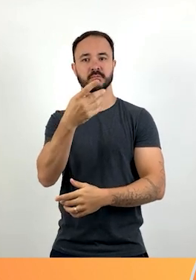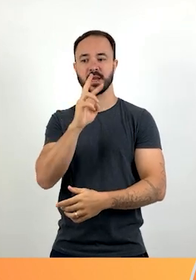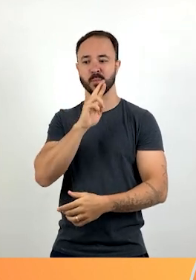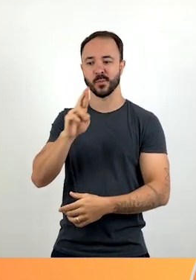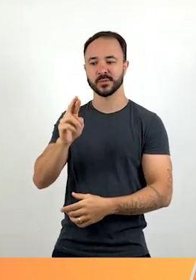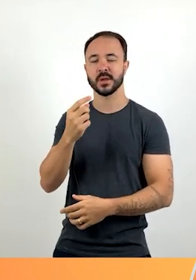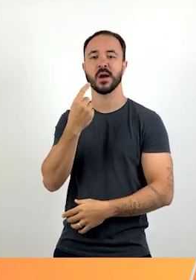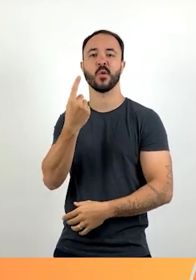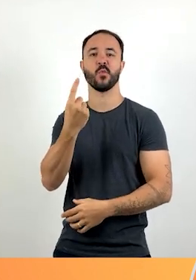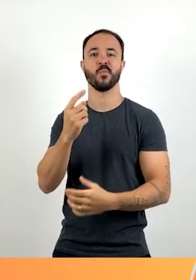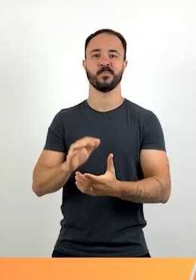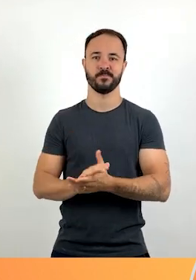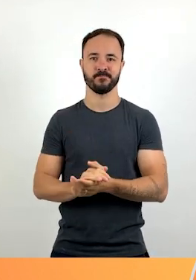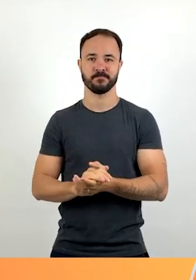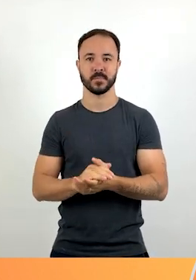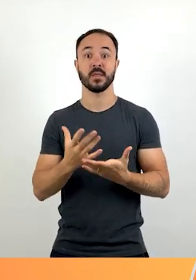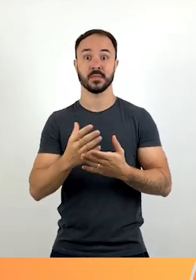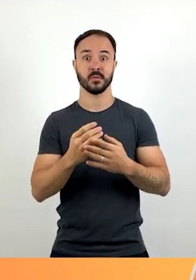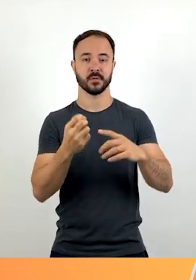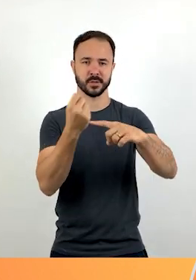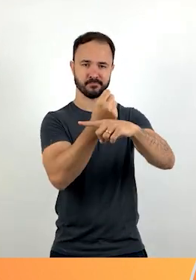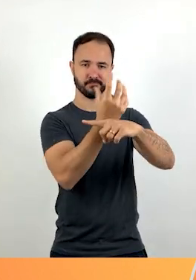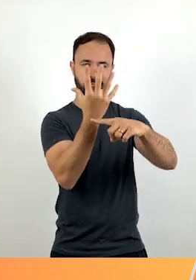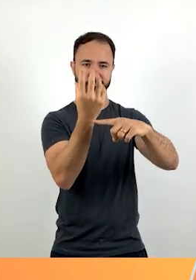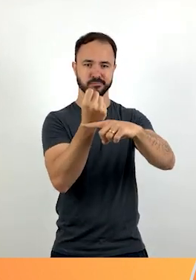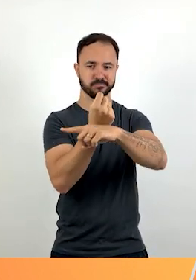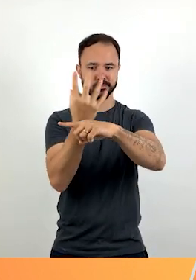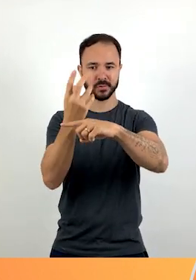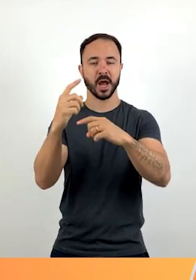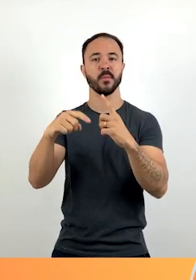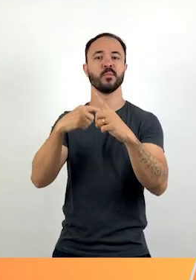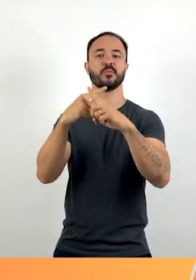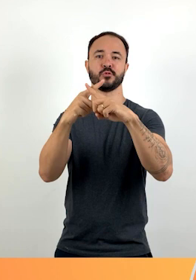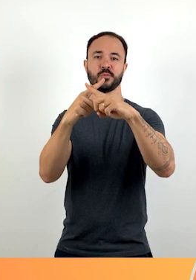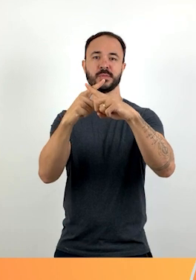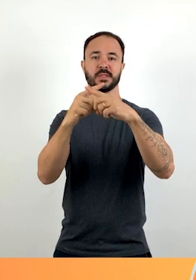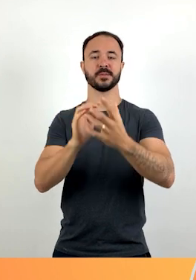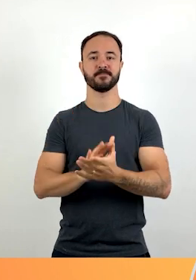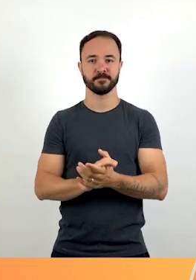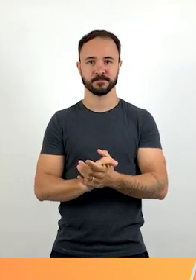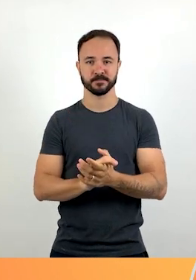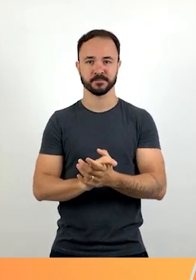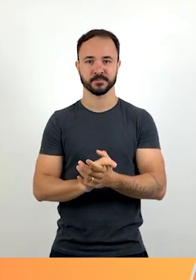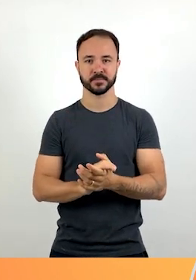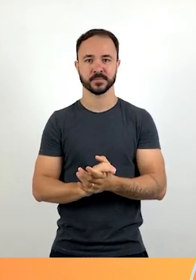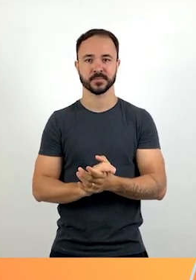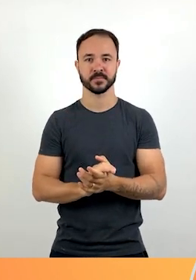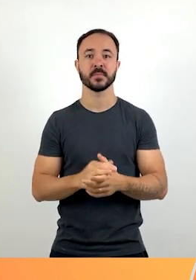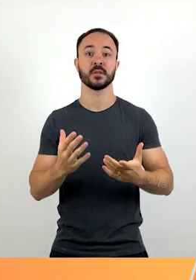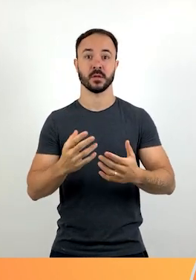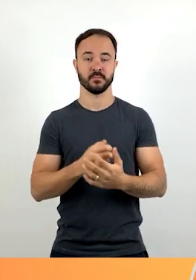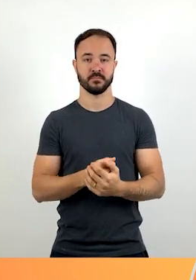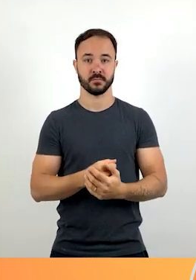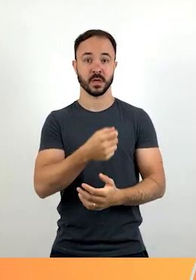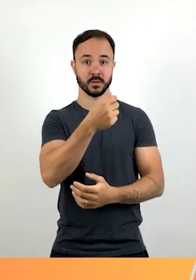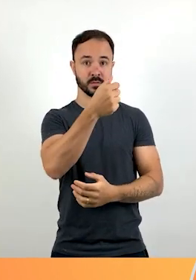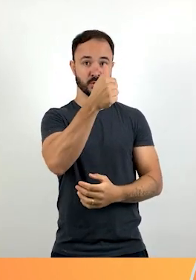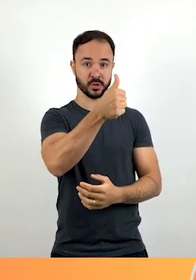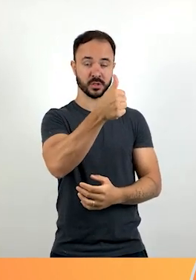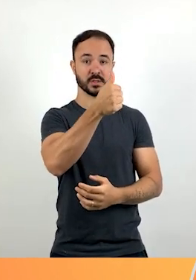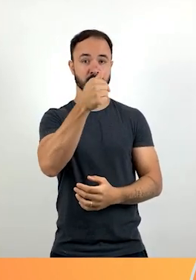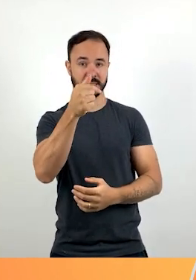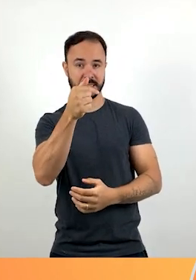multiplica o resultado com o de cima. 1 vezes 17 é o próprio 17. Menos